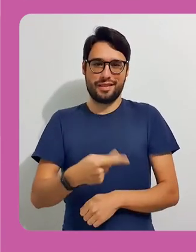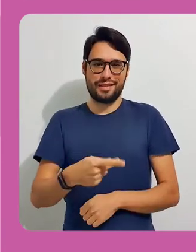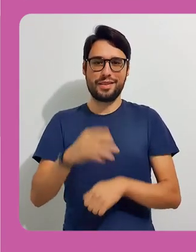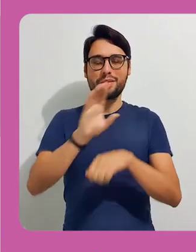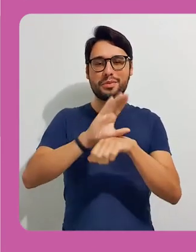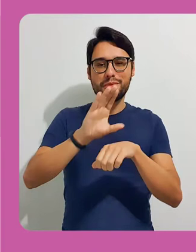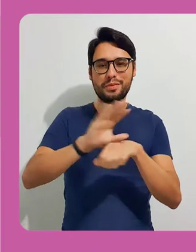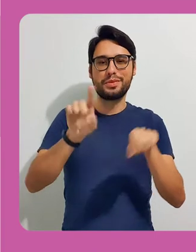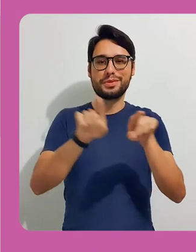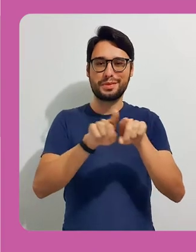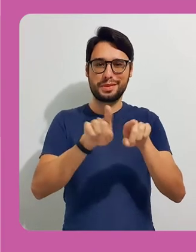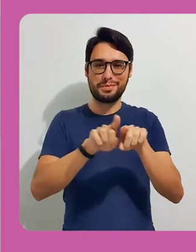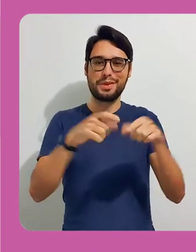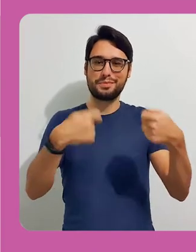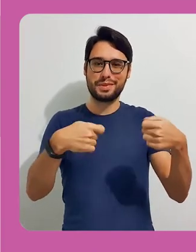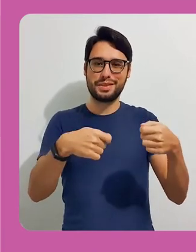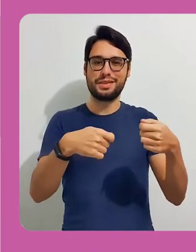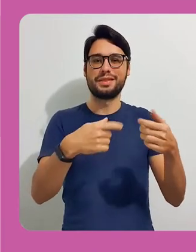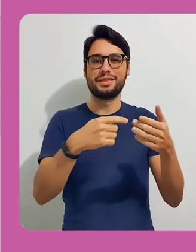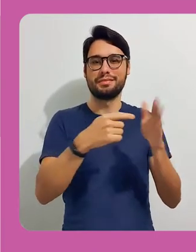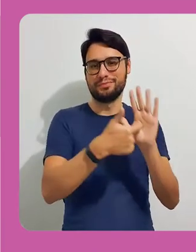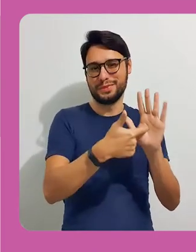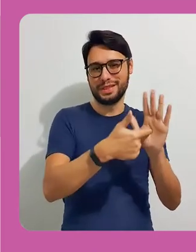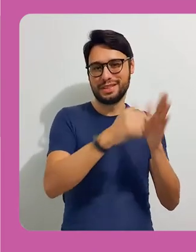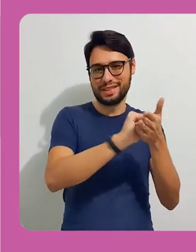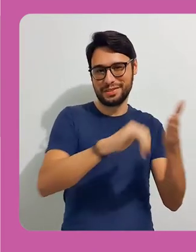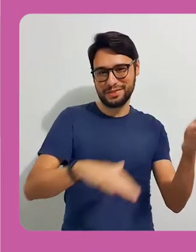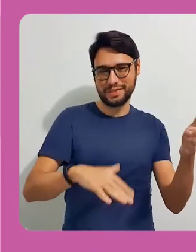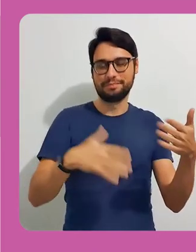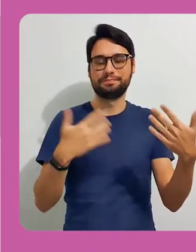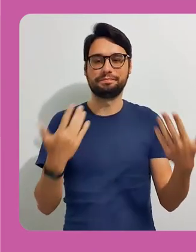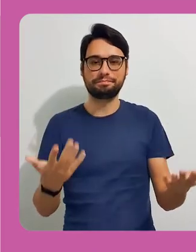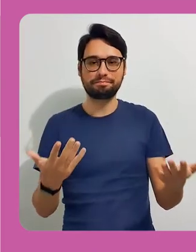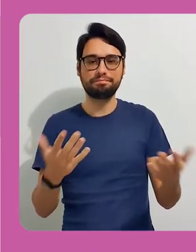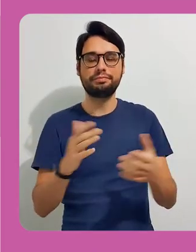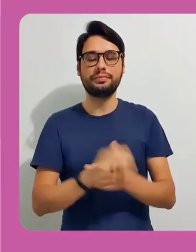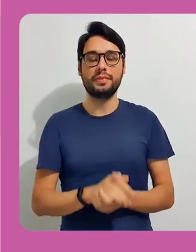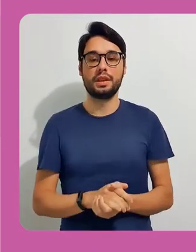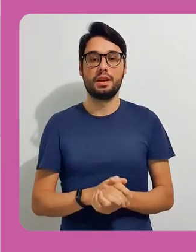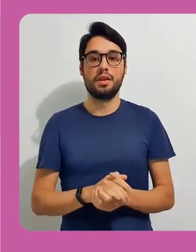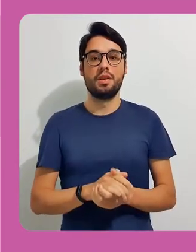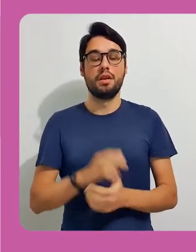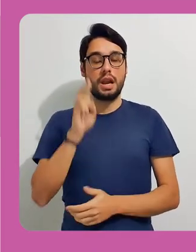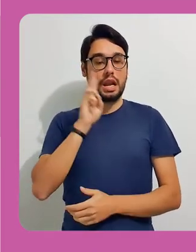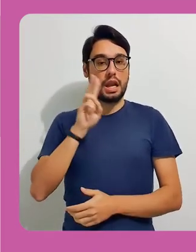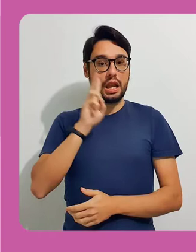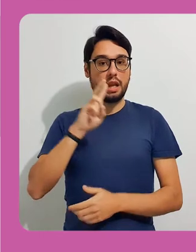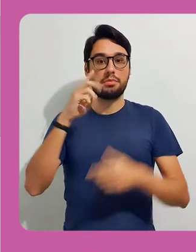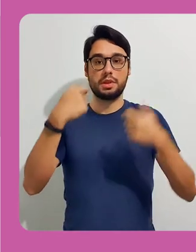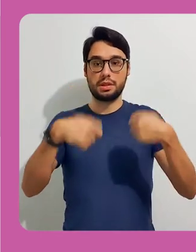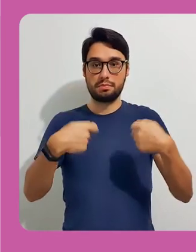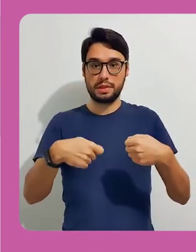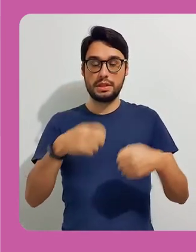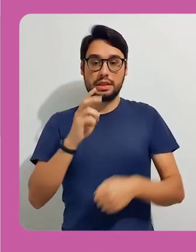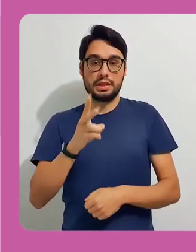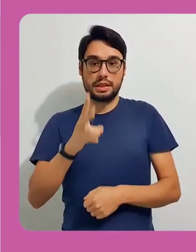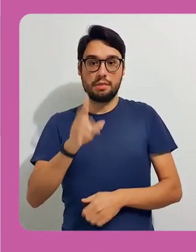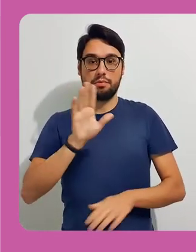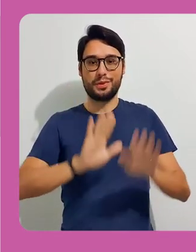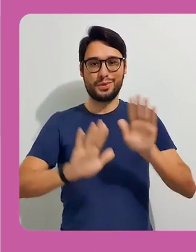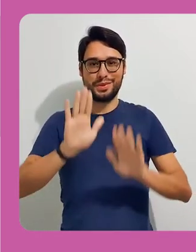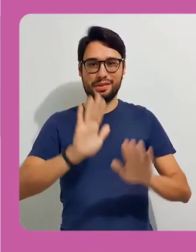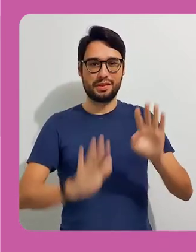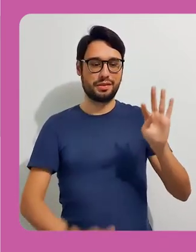essa descrição aqui ela tem que ser muito bem elaborada mesmo a gente com experiência na